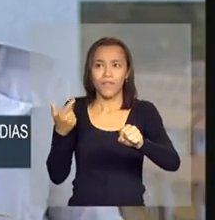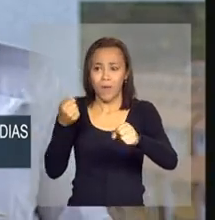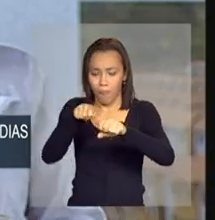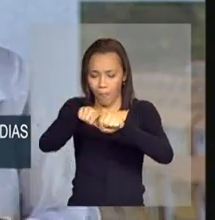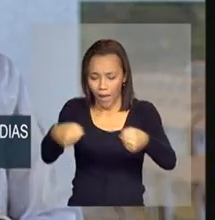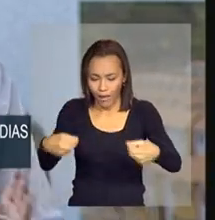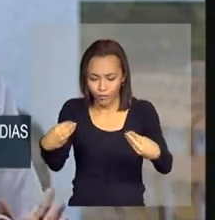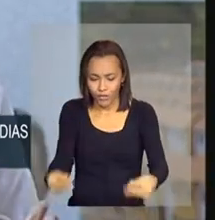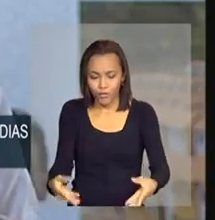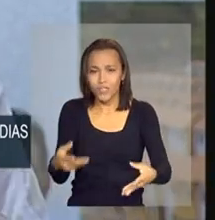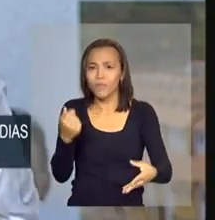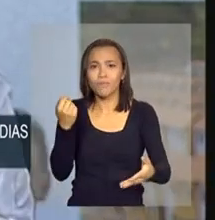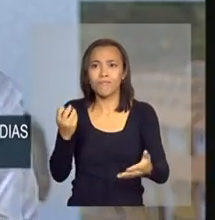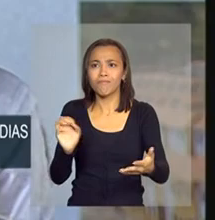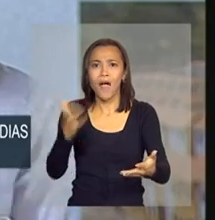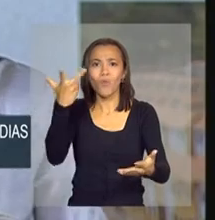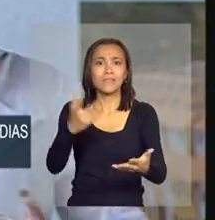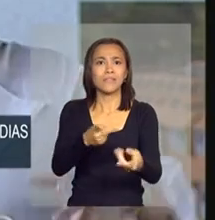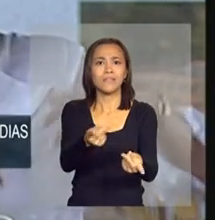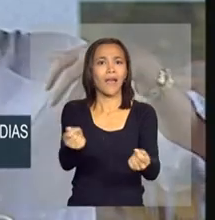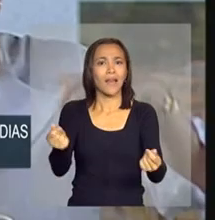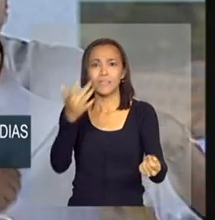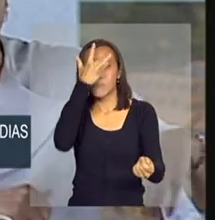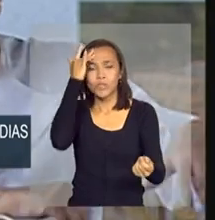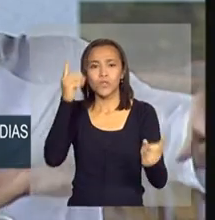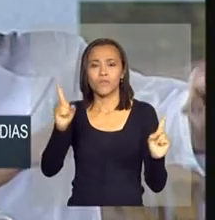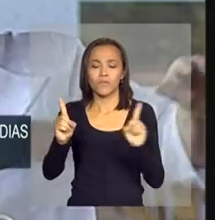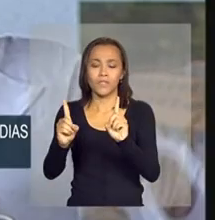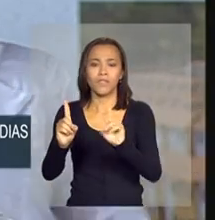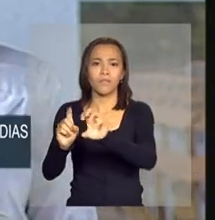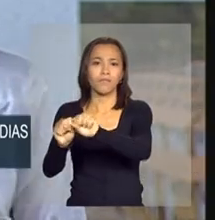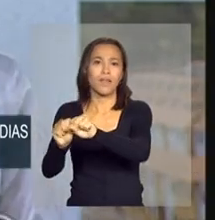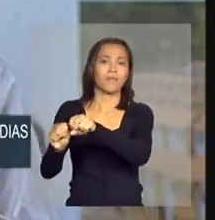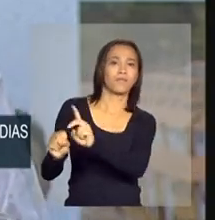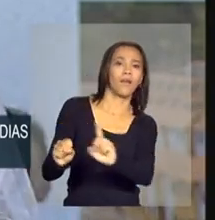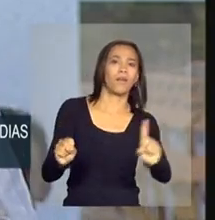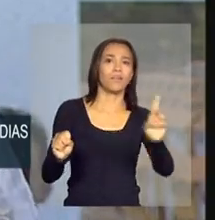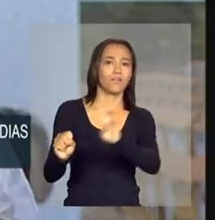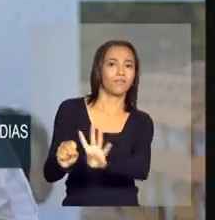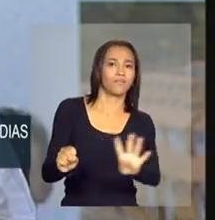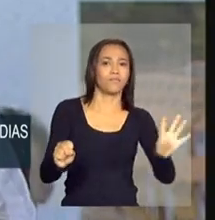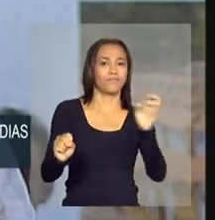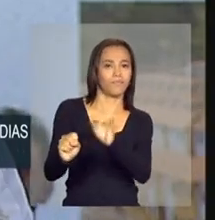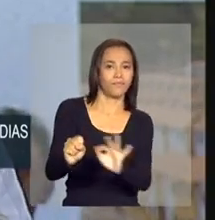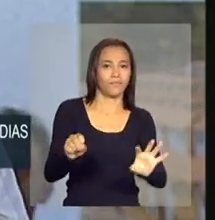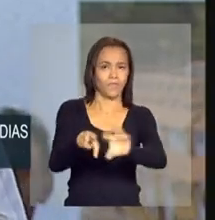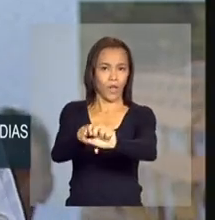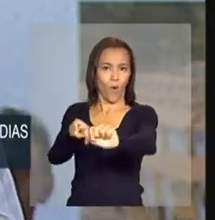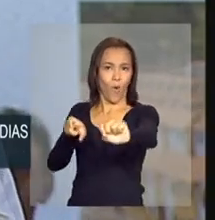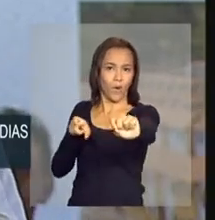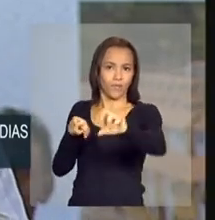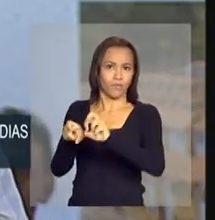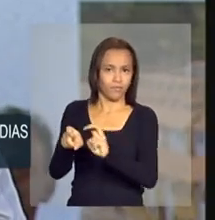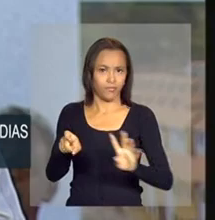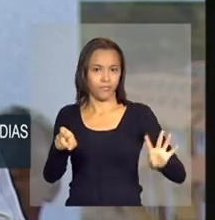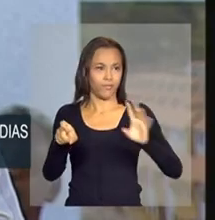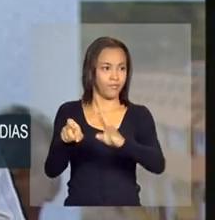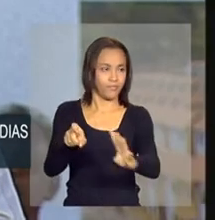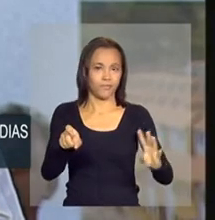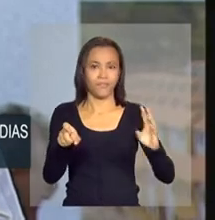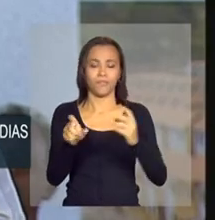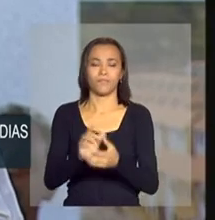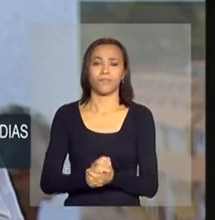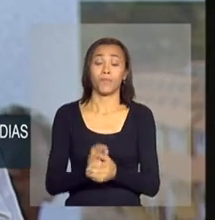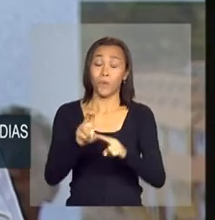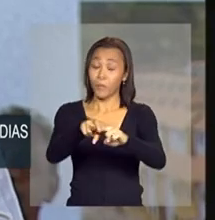no chão e não acontecia nada Pessoal vinha e saia né aquela aquela onda que acorda